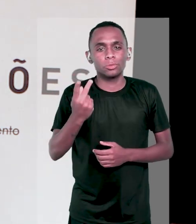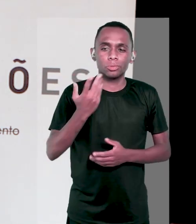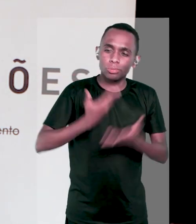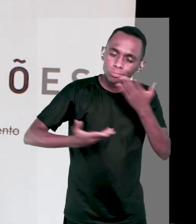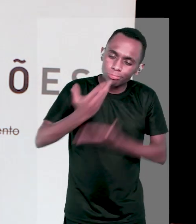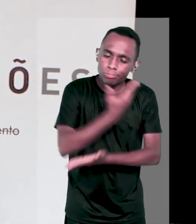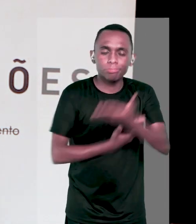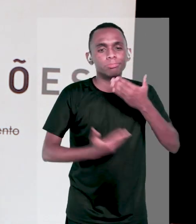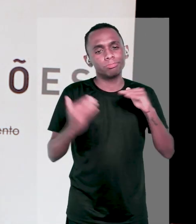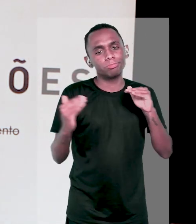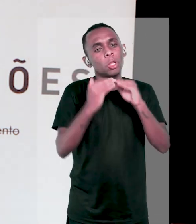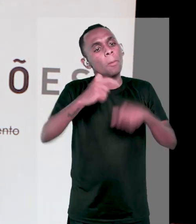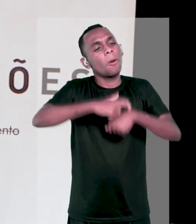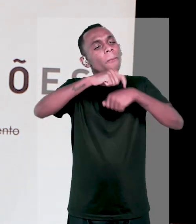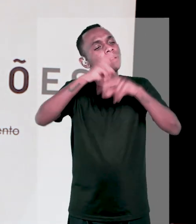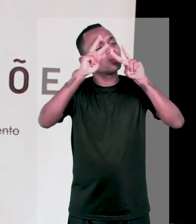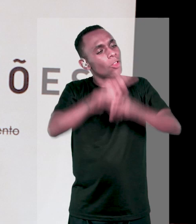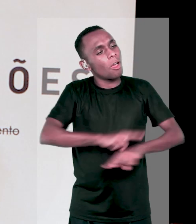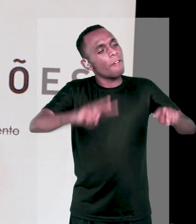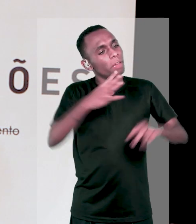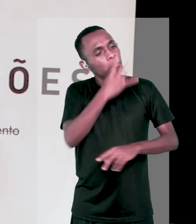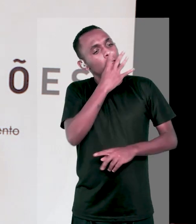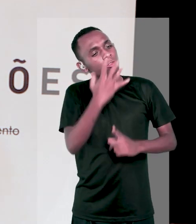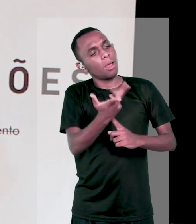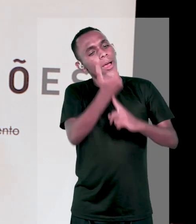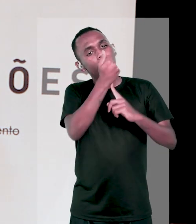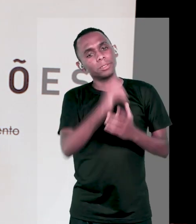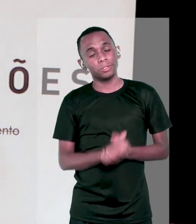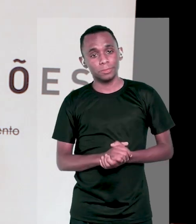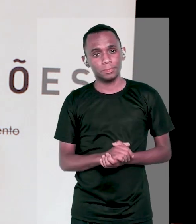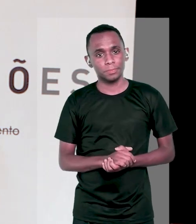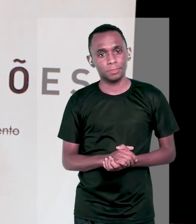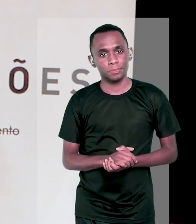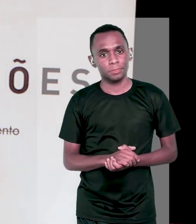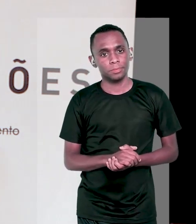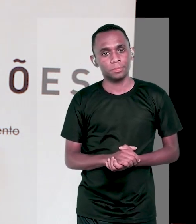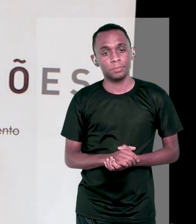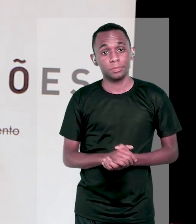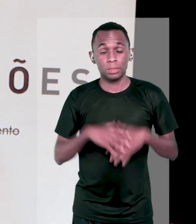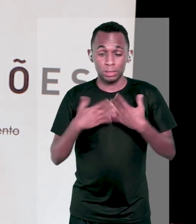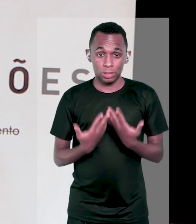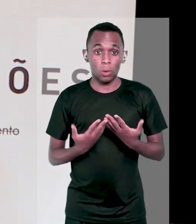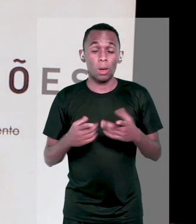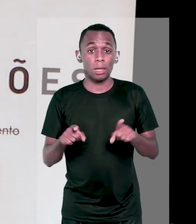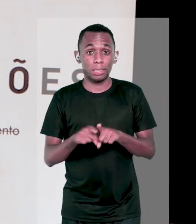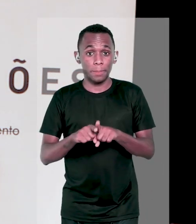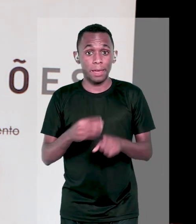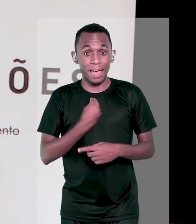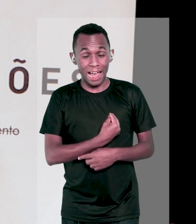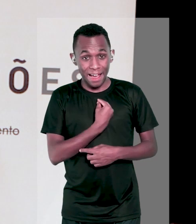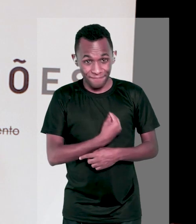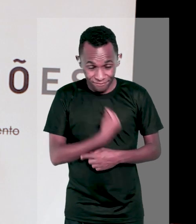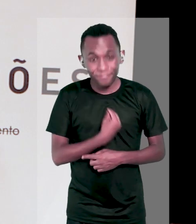contrário a vida desprovida dos estímulos provocados pela arte pela sensibilidade pelas emoções estimuladas por